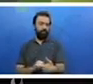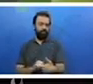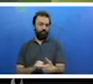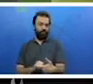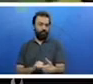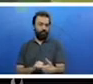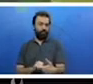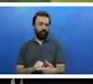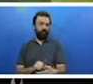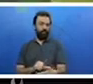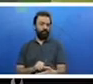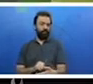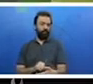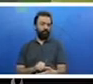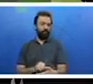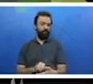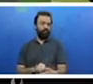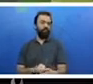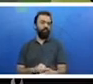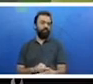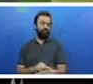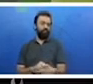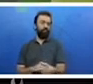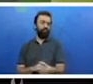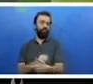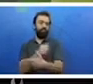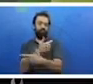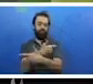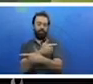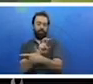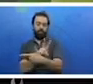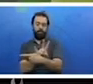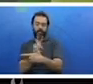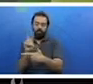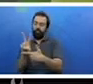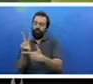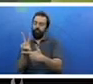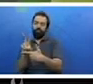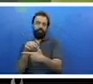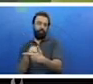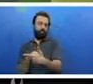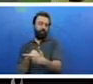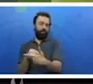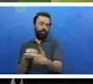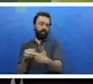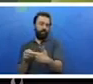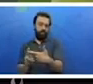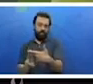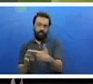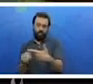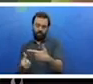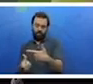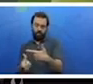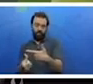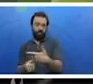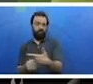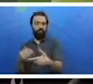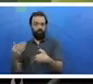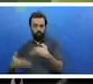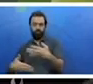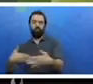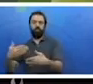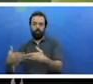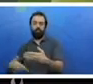Então, vai ser 4 aqui. Aí, para eu descobrir quem está aqui. 72 dividido por 2, 36, e assim por